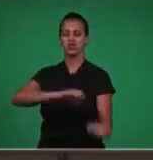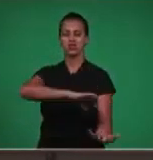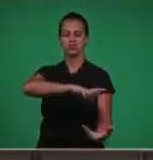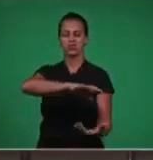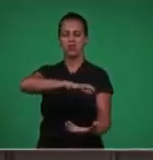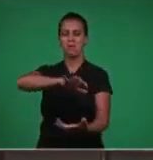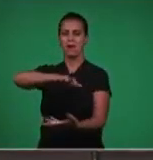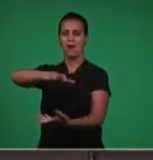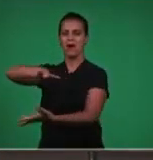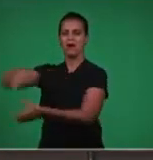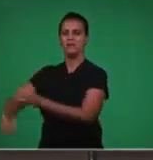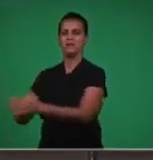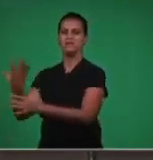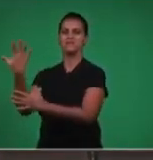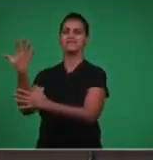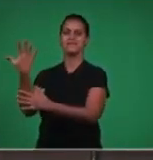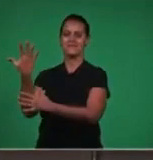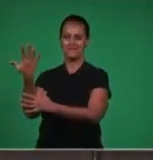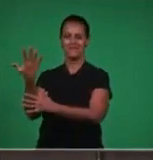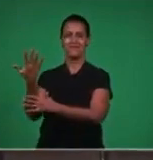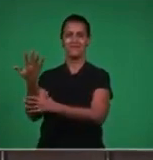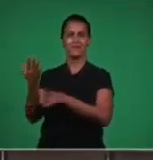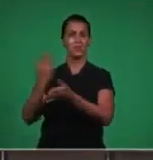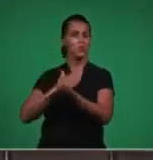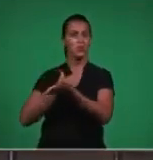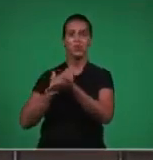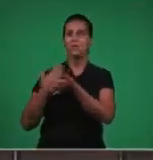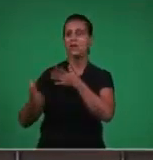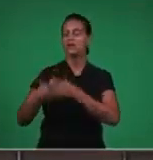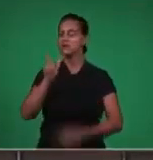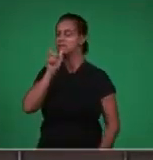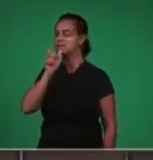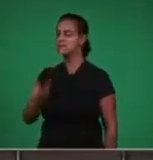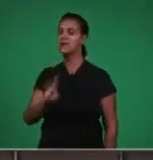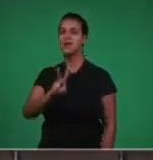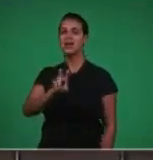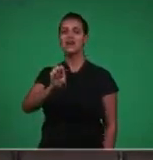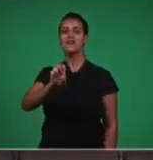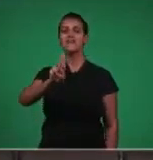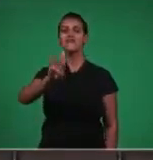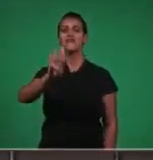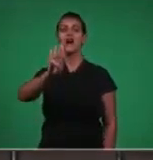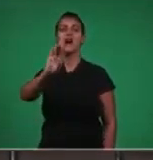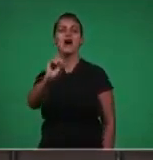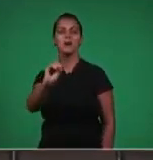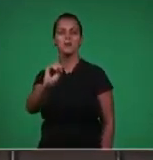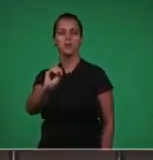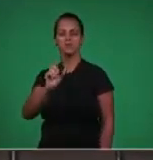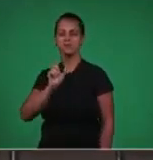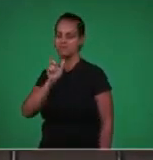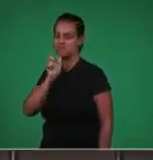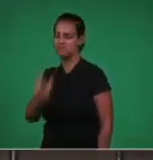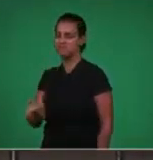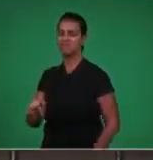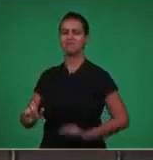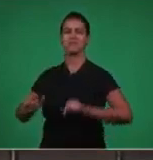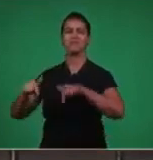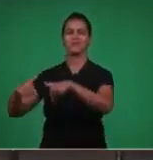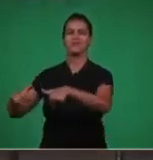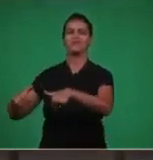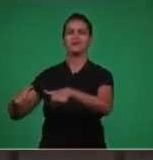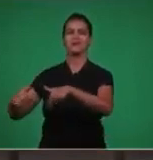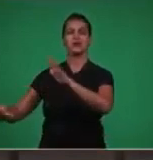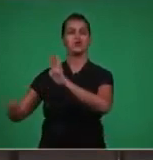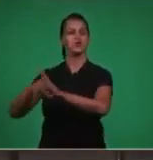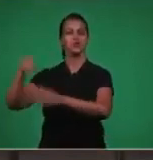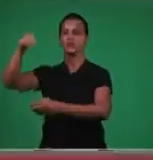era o verbo estava com Deus e o verbo era Deus. Nada do que foi feito sem ele. Nele estava